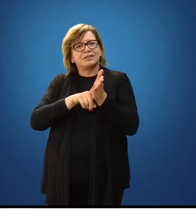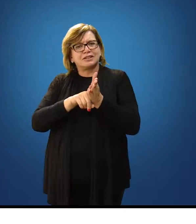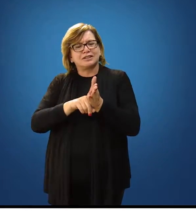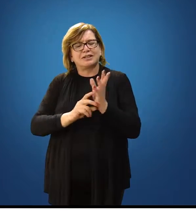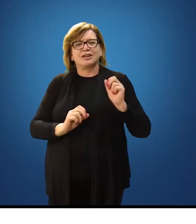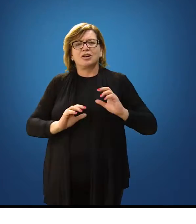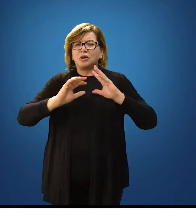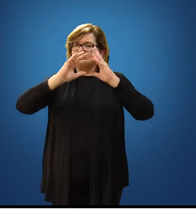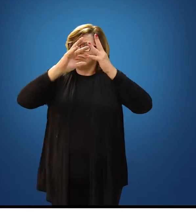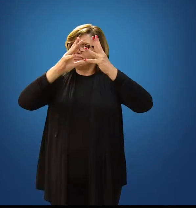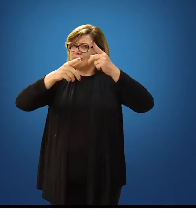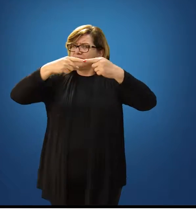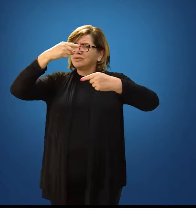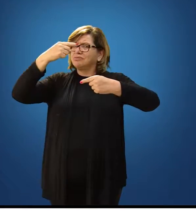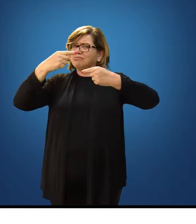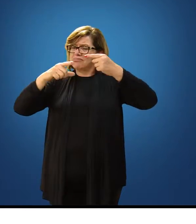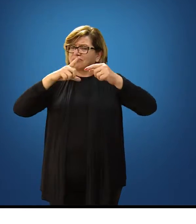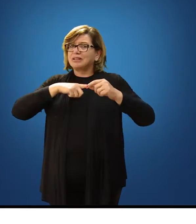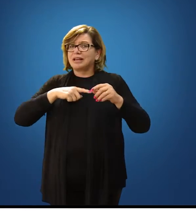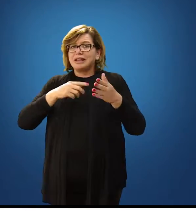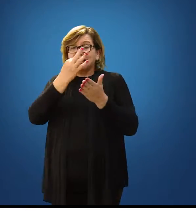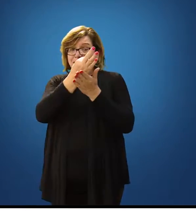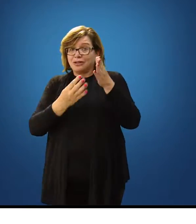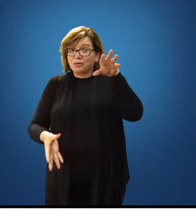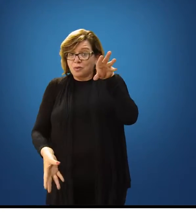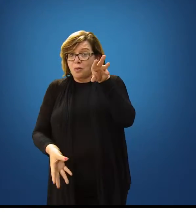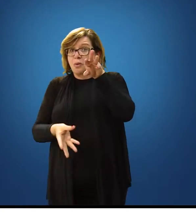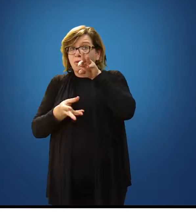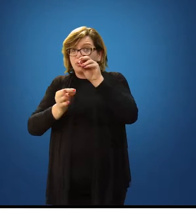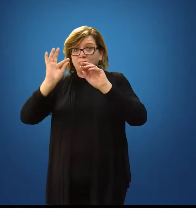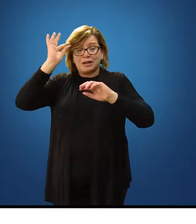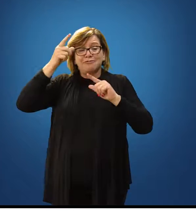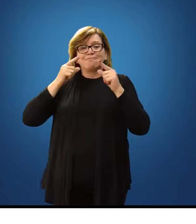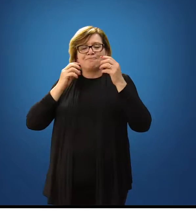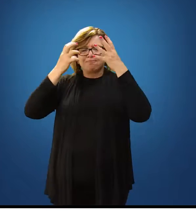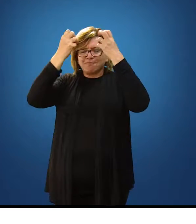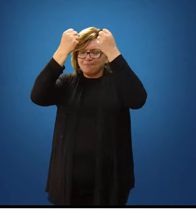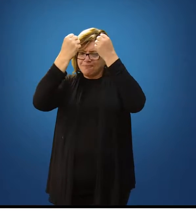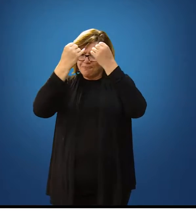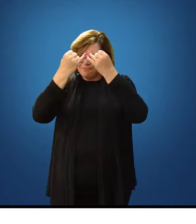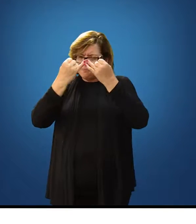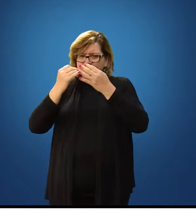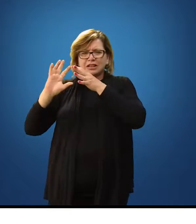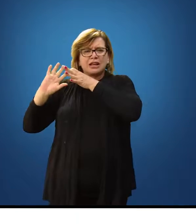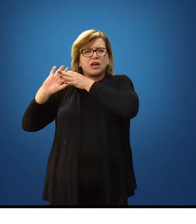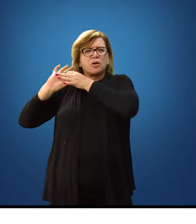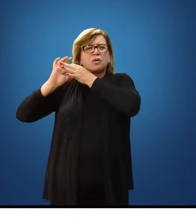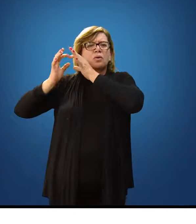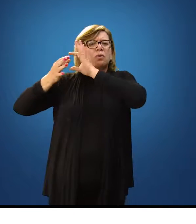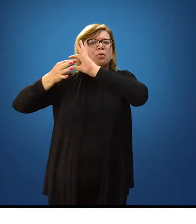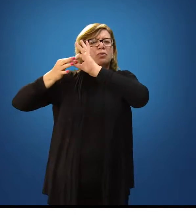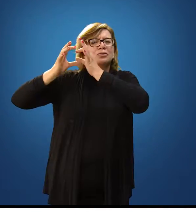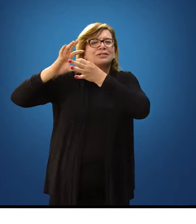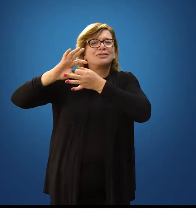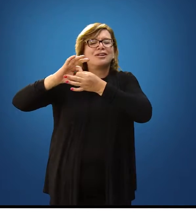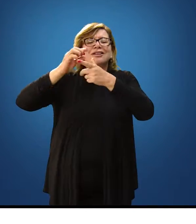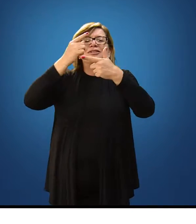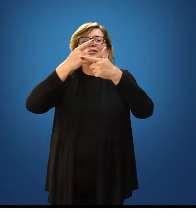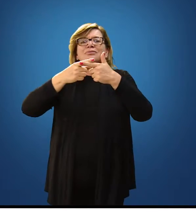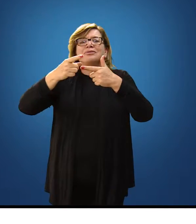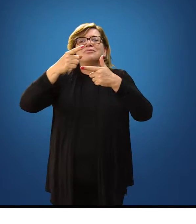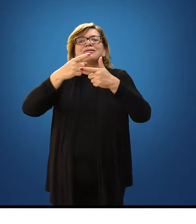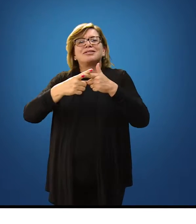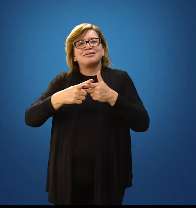uma discussão aqui, um texto curto, mas direto, e que tenta contextualizar, problematizar acerca